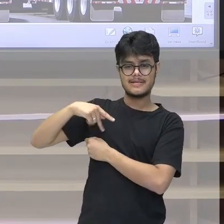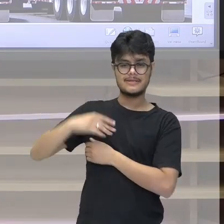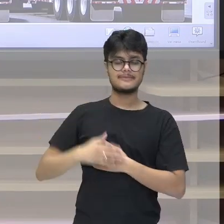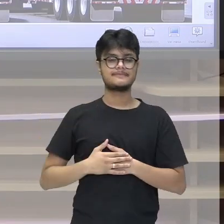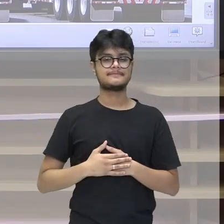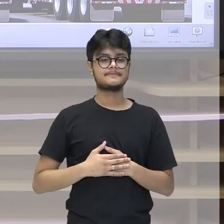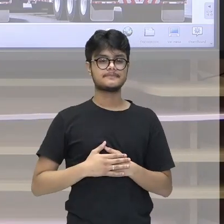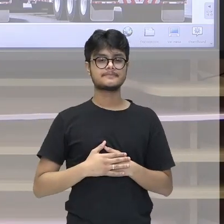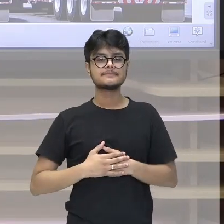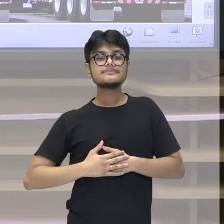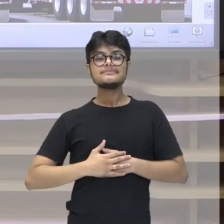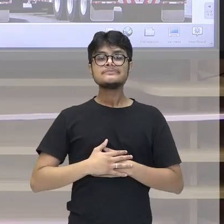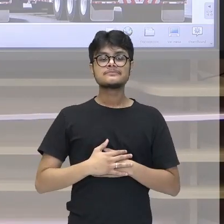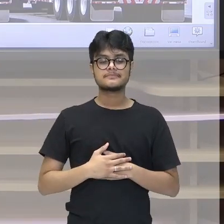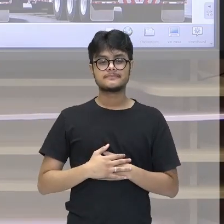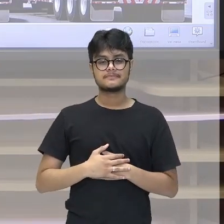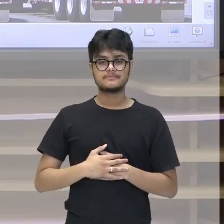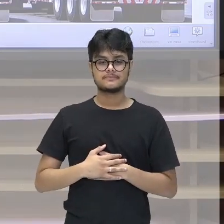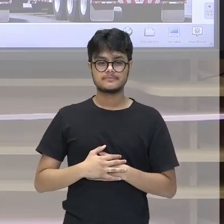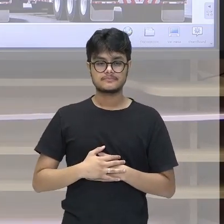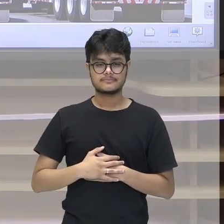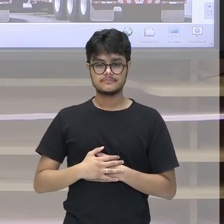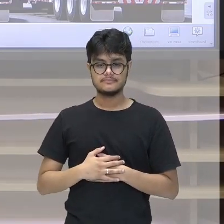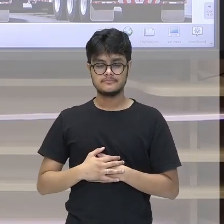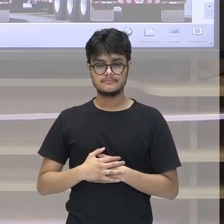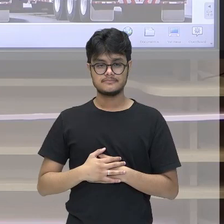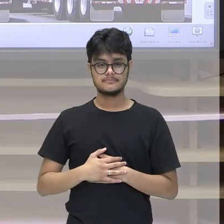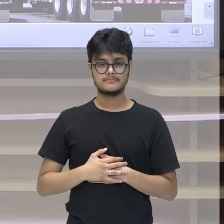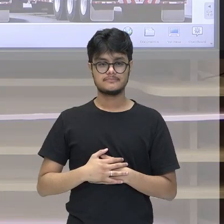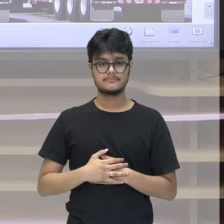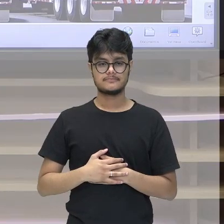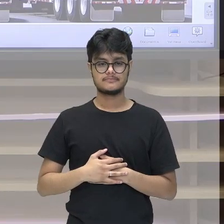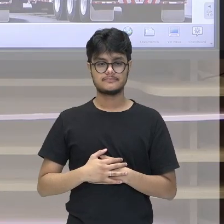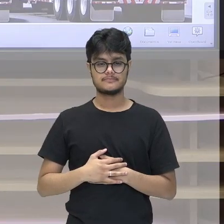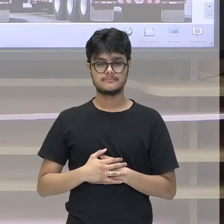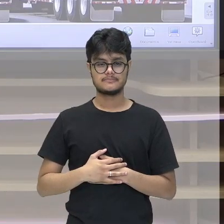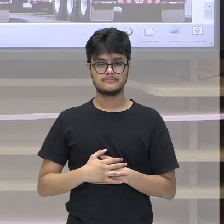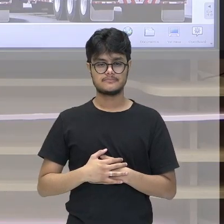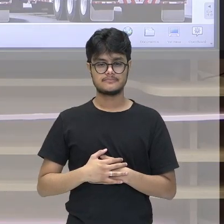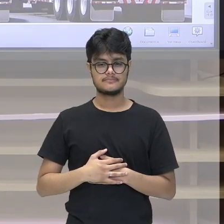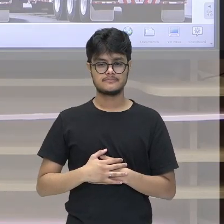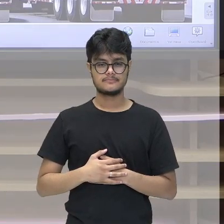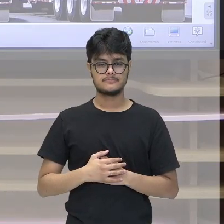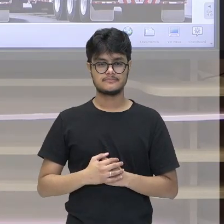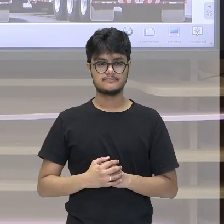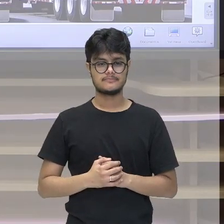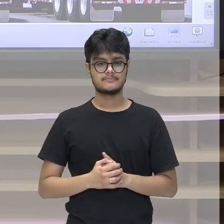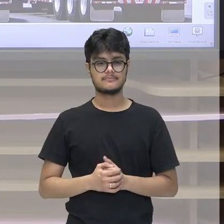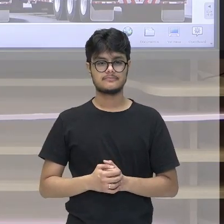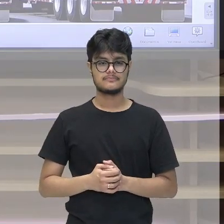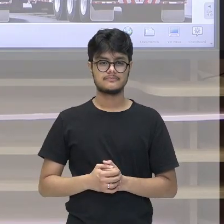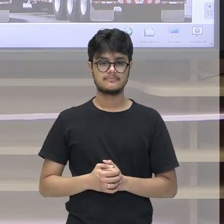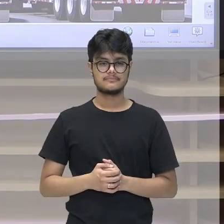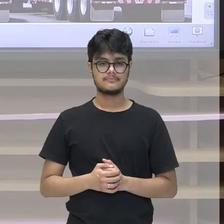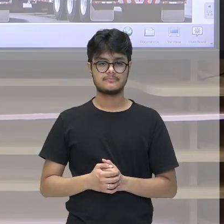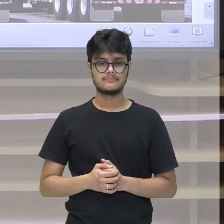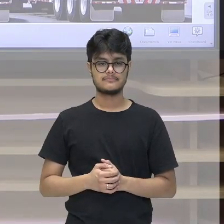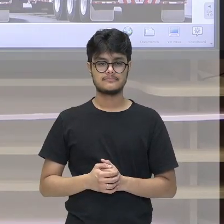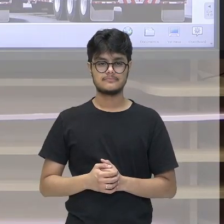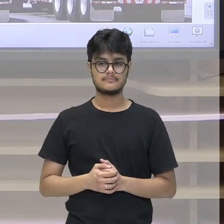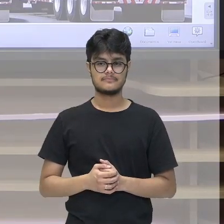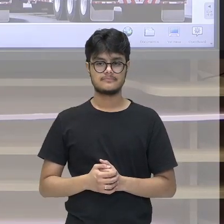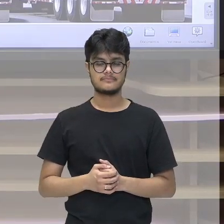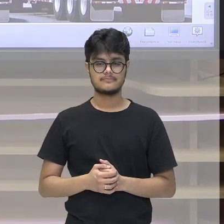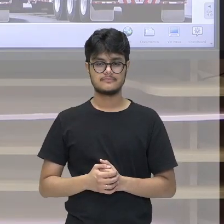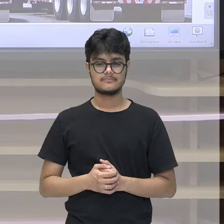tipos de combustíveis, né? São essas medidas em busca de energias alternativas para